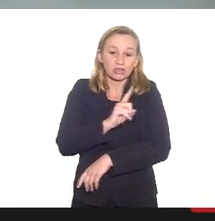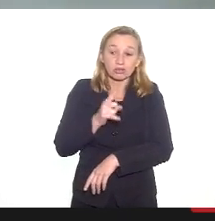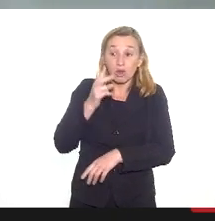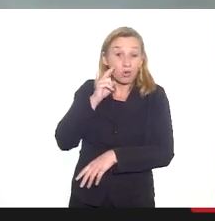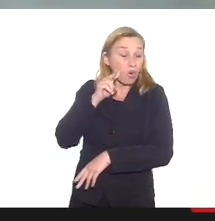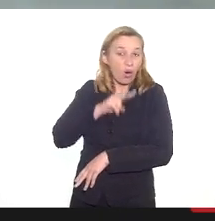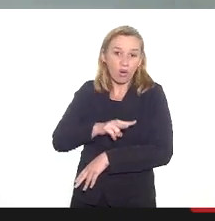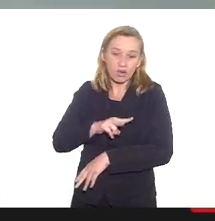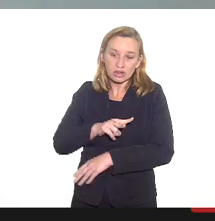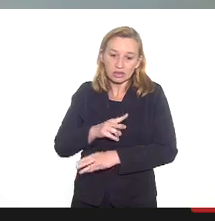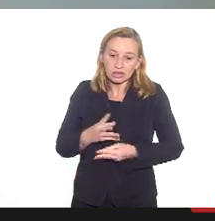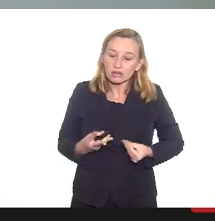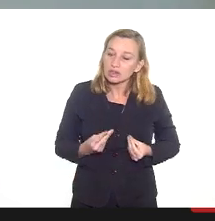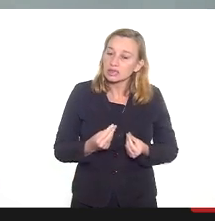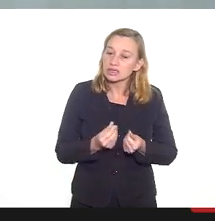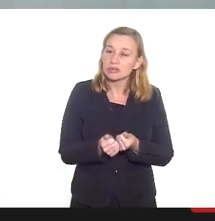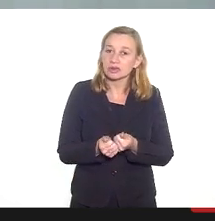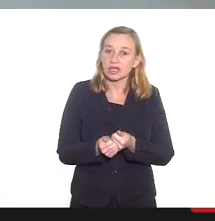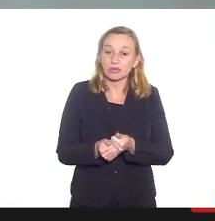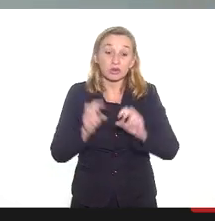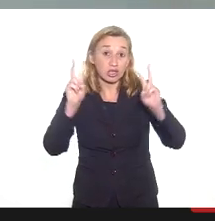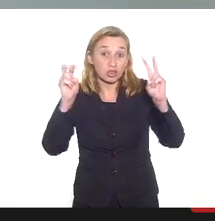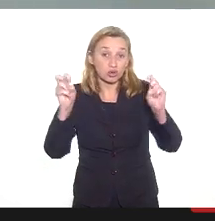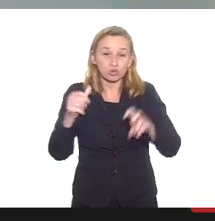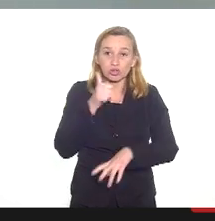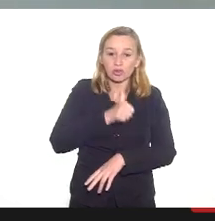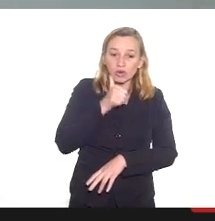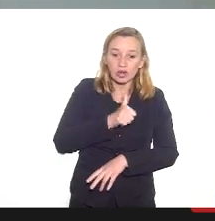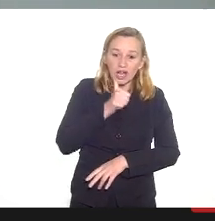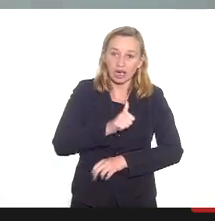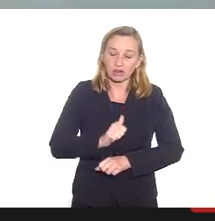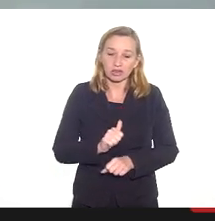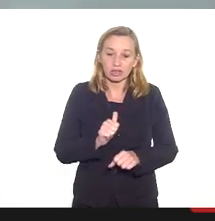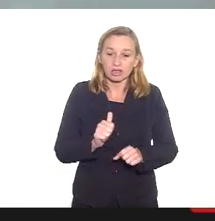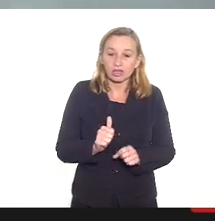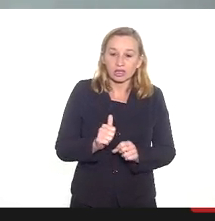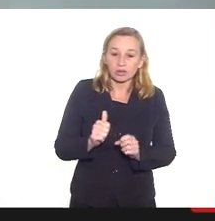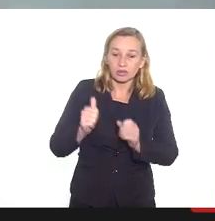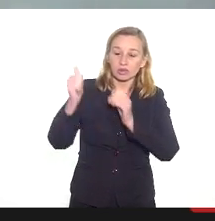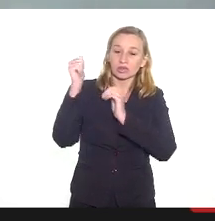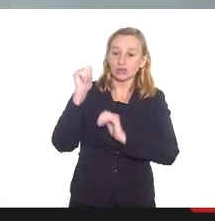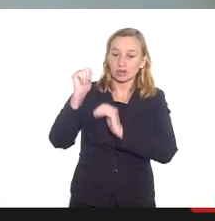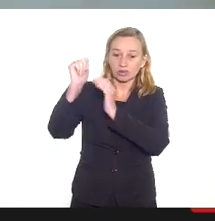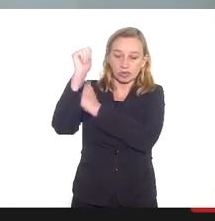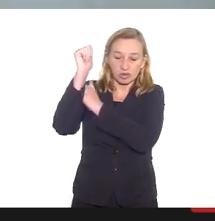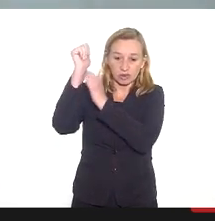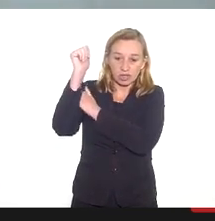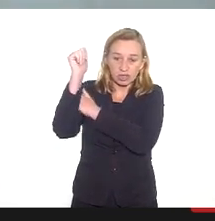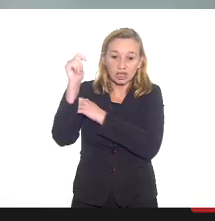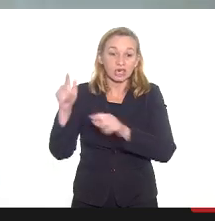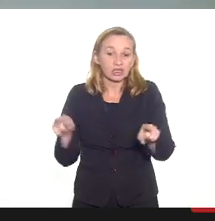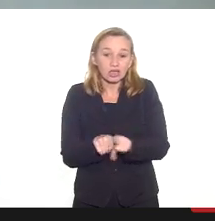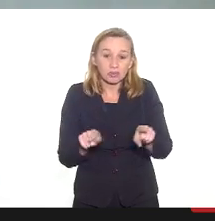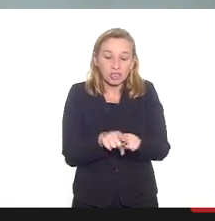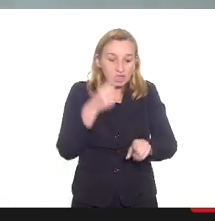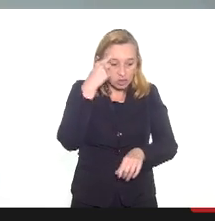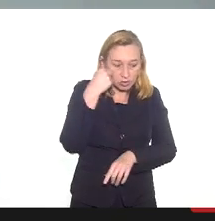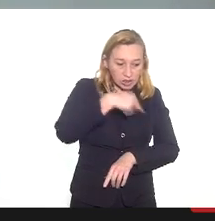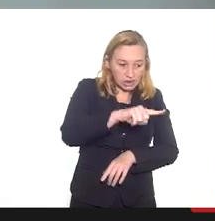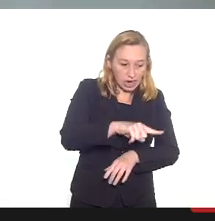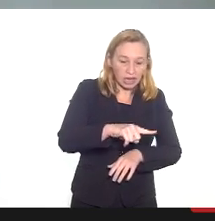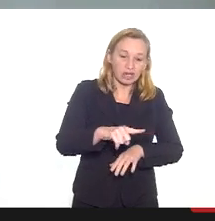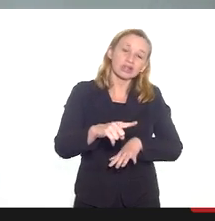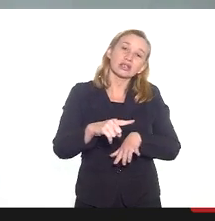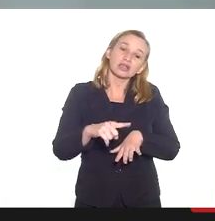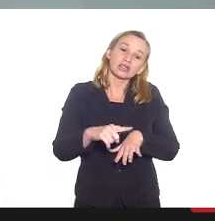olham para as questões das mulheres, não olham para a agenda feminista, não olham e não dá encaminhamento aos